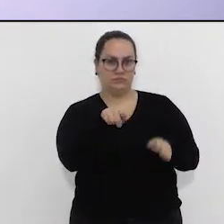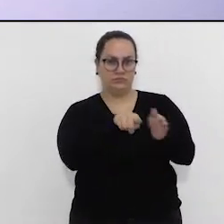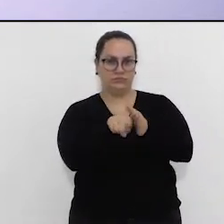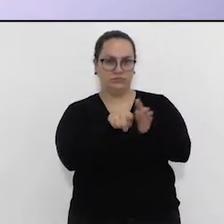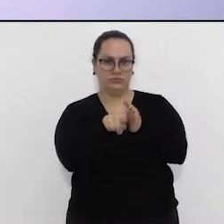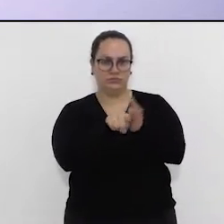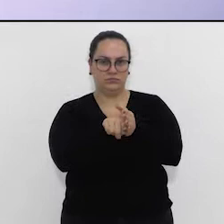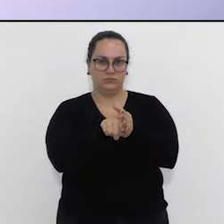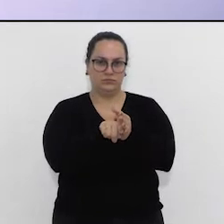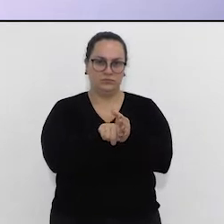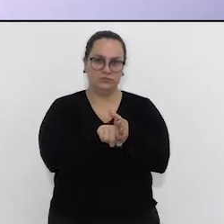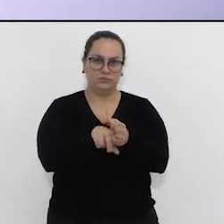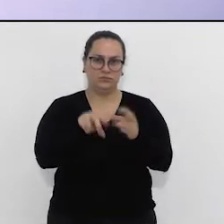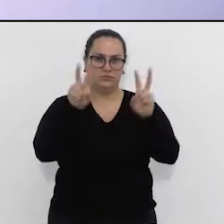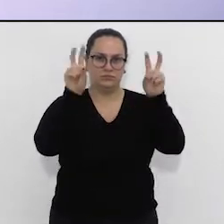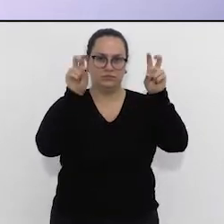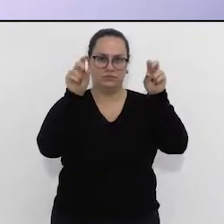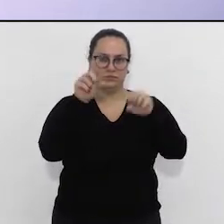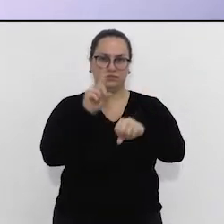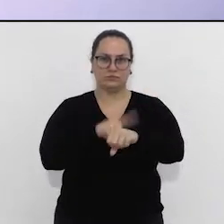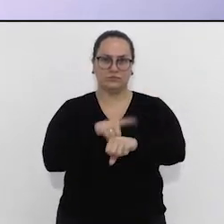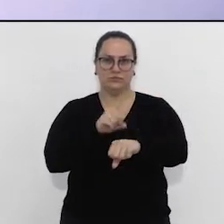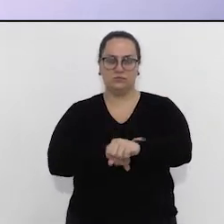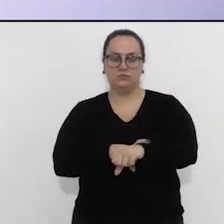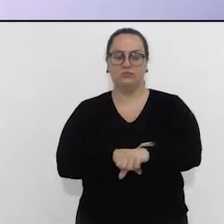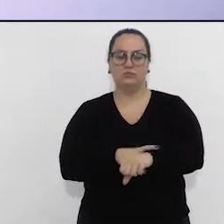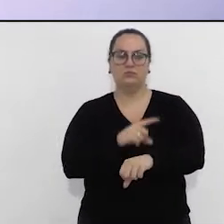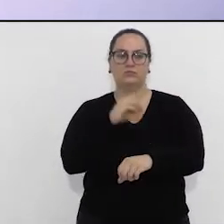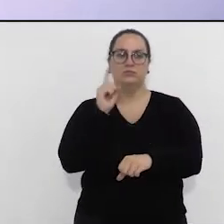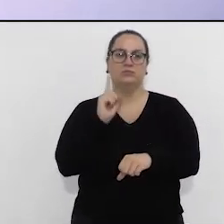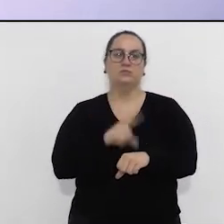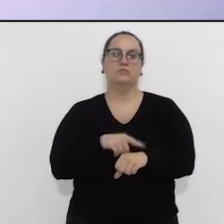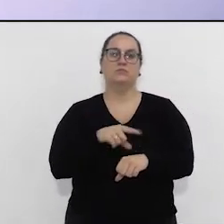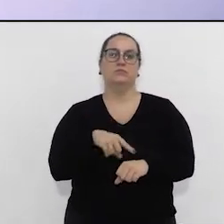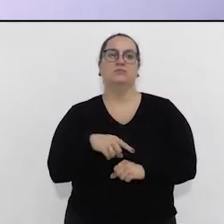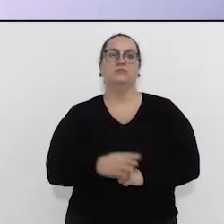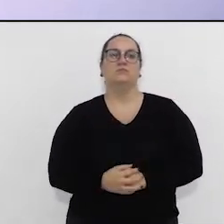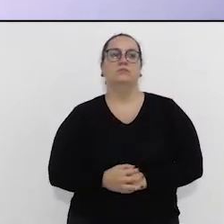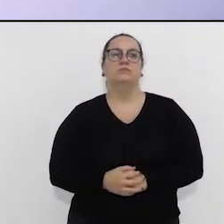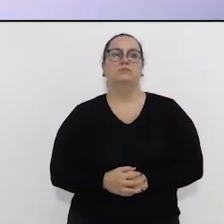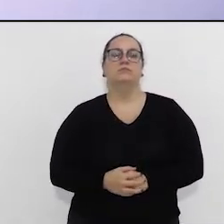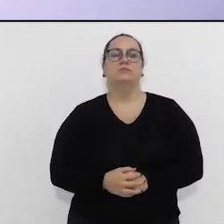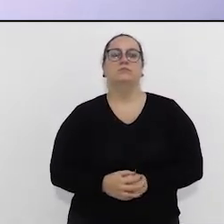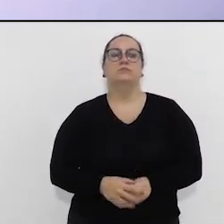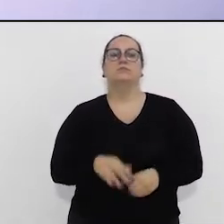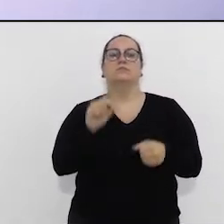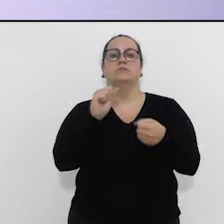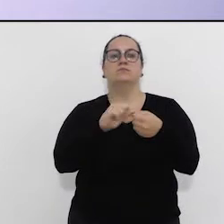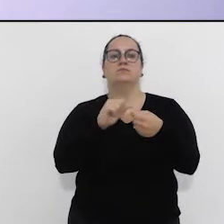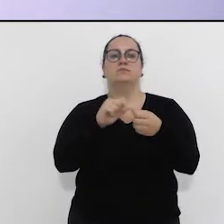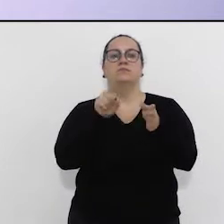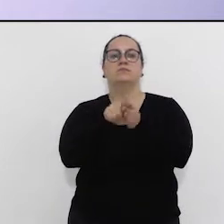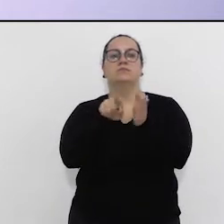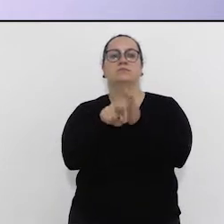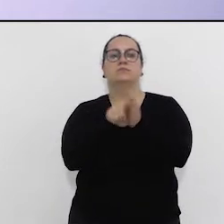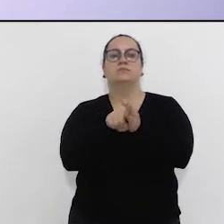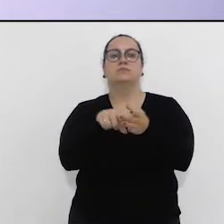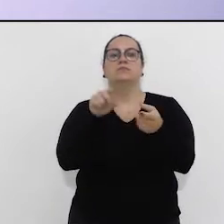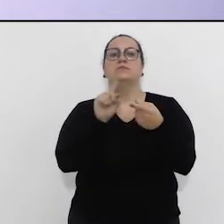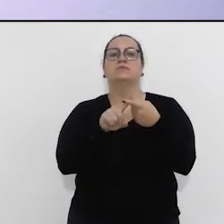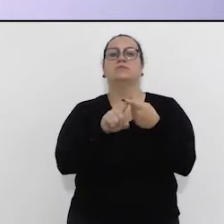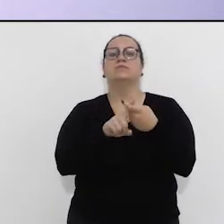farão a pergunta e o tempo passa a contar após a pergunta formulada Ok